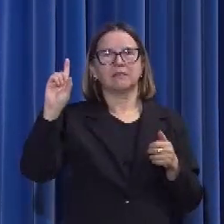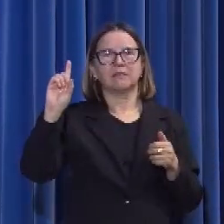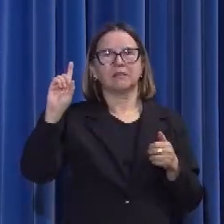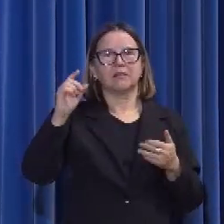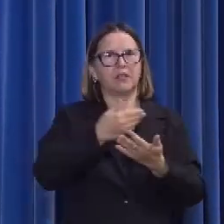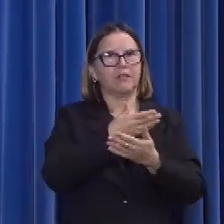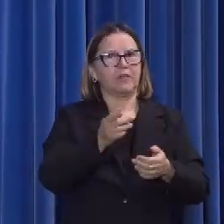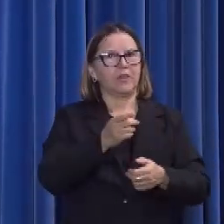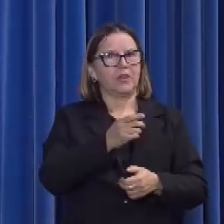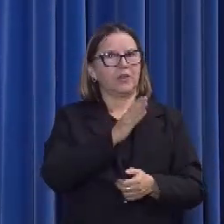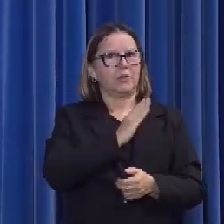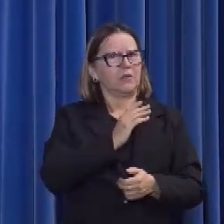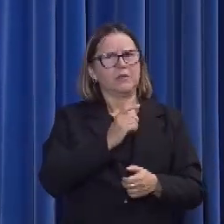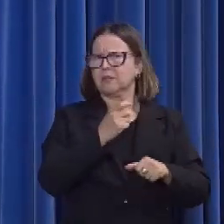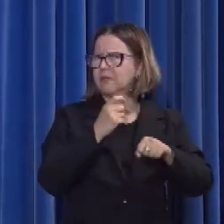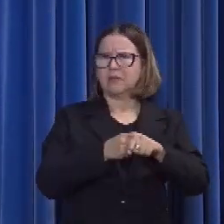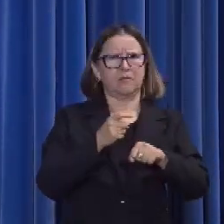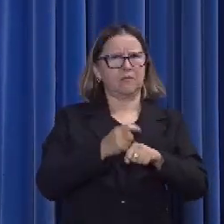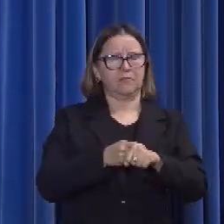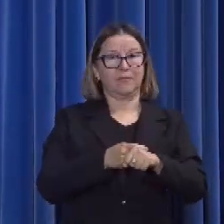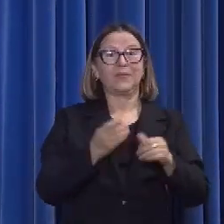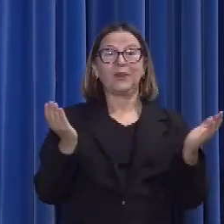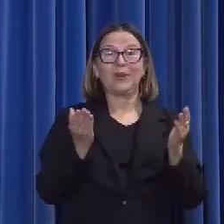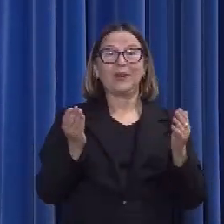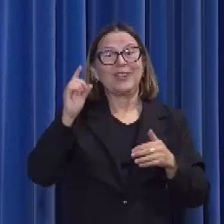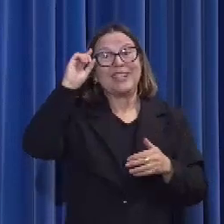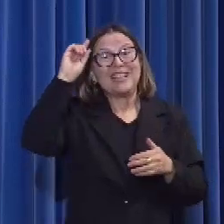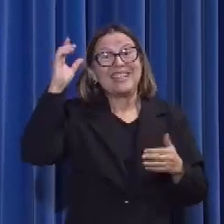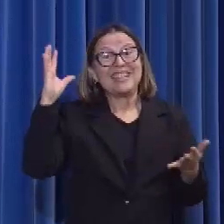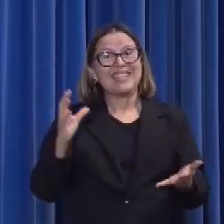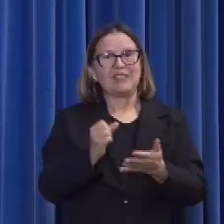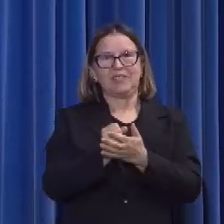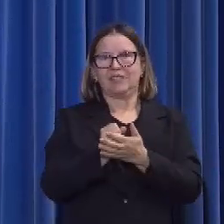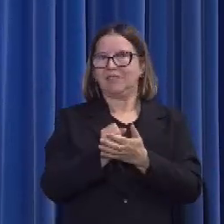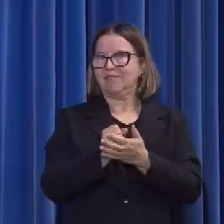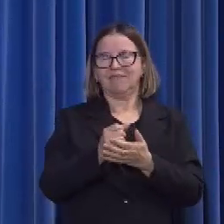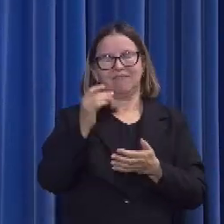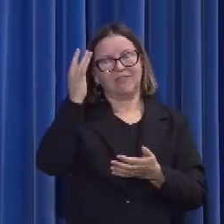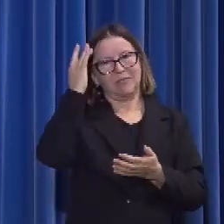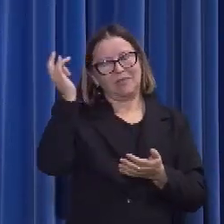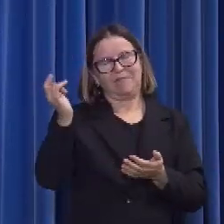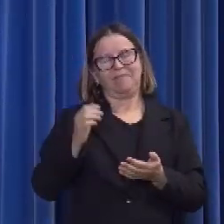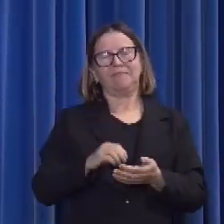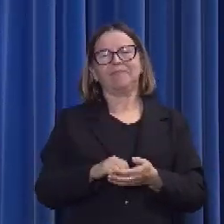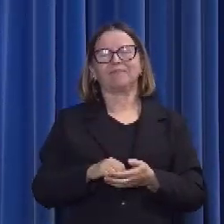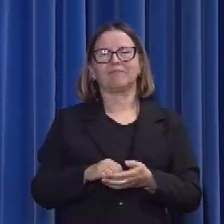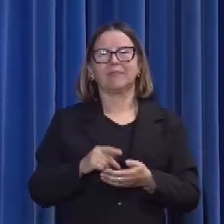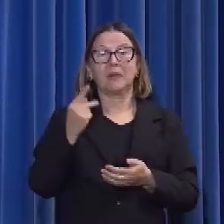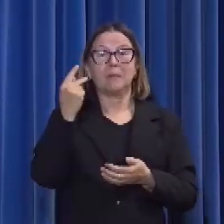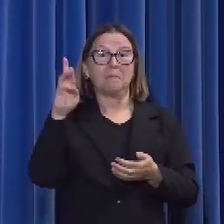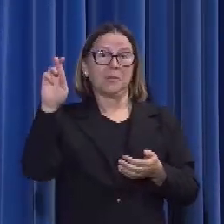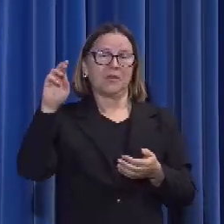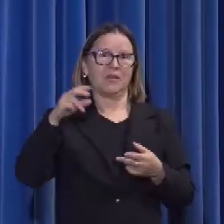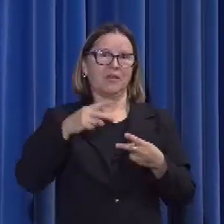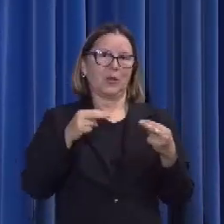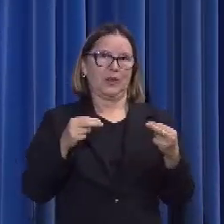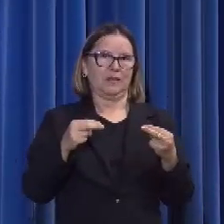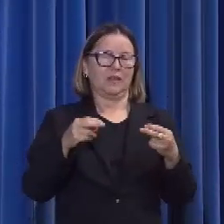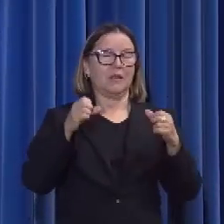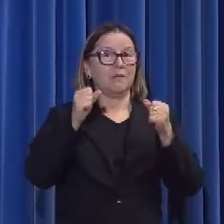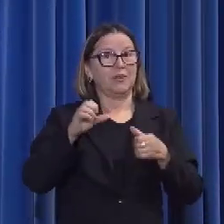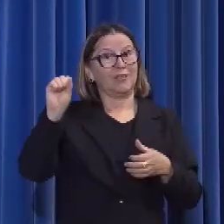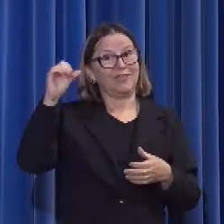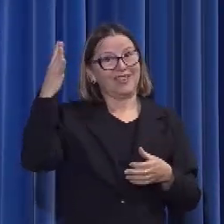corações. Hoje é dia de salvação, não amanhã. A pior coisa que pode acontecer a um ser humano